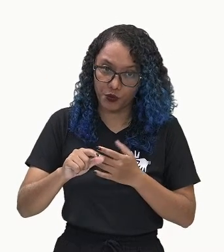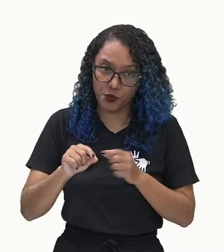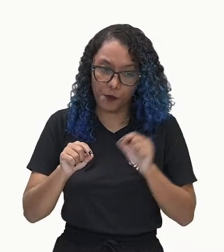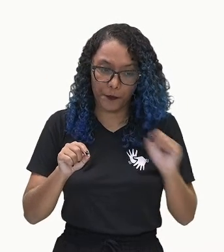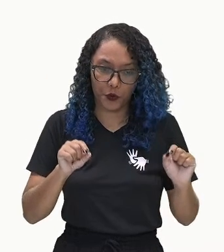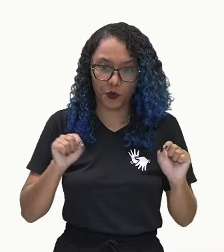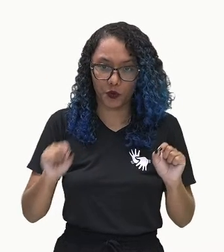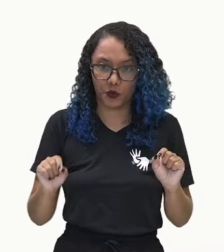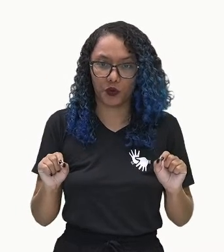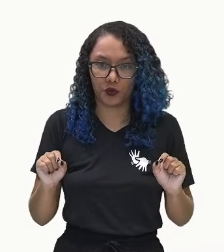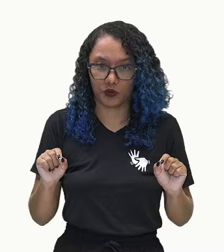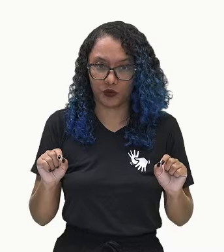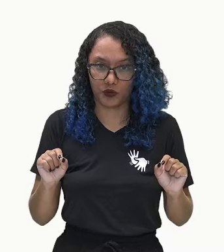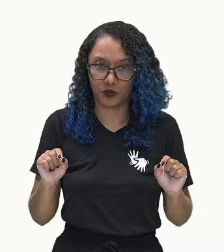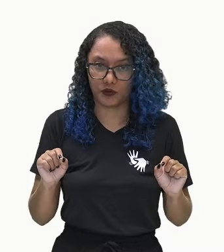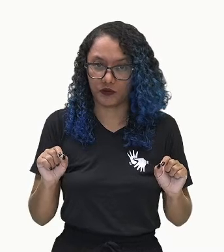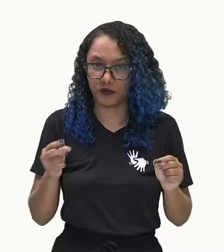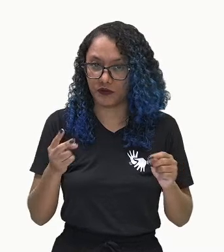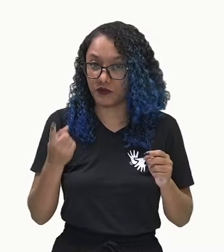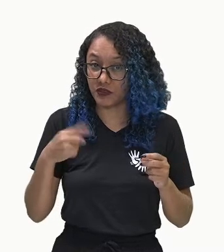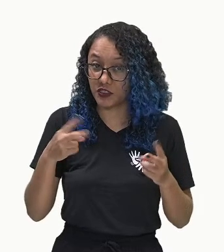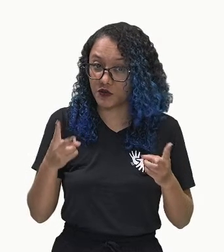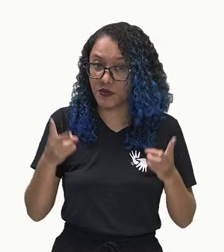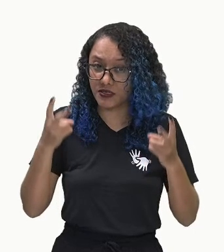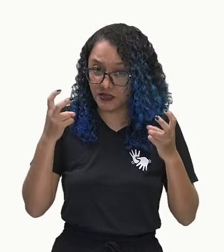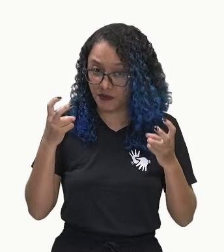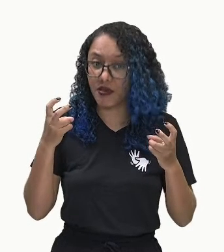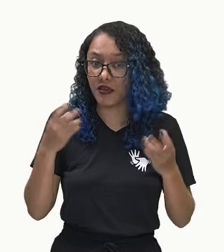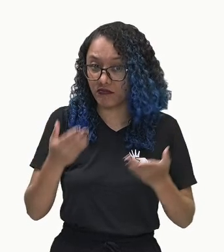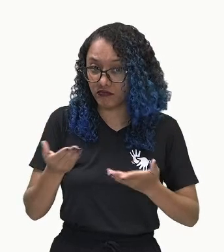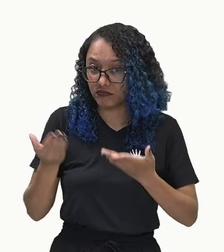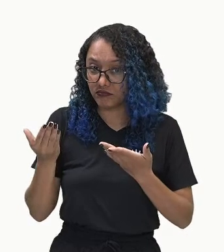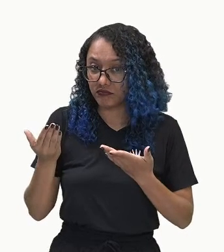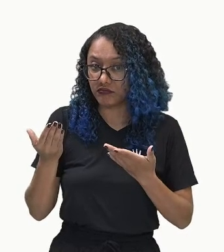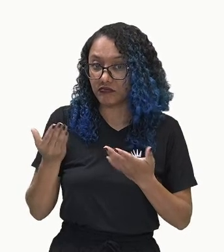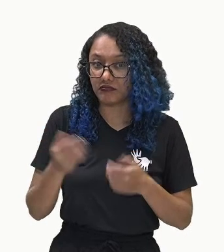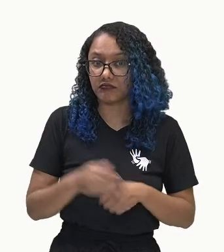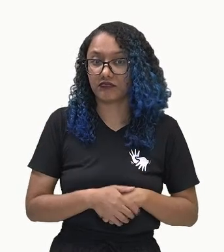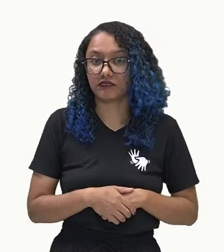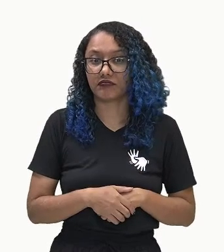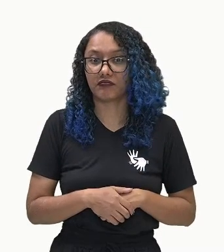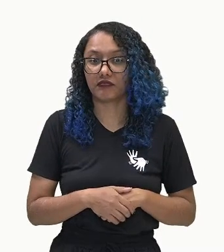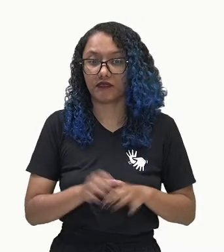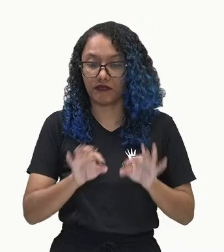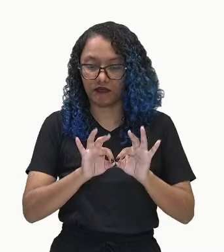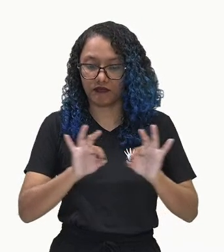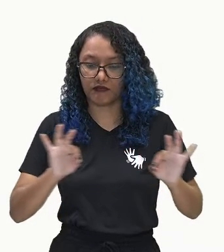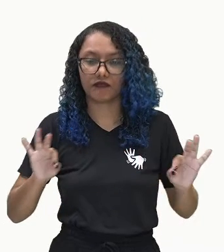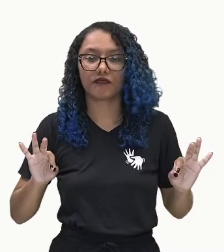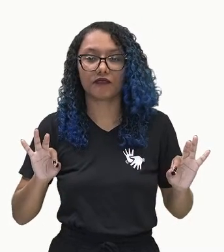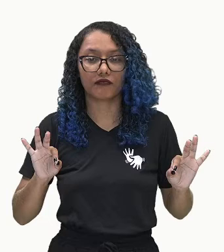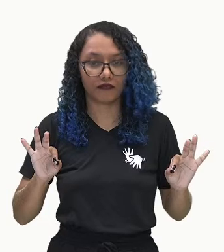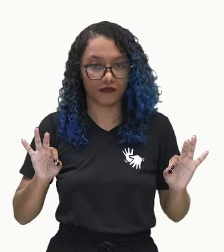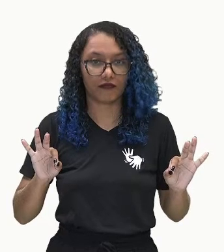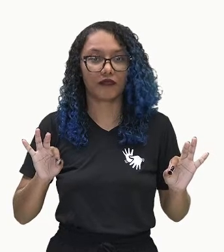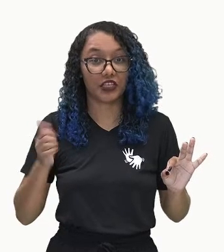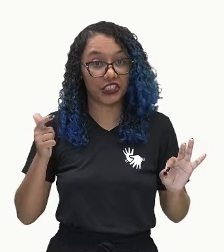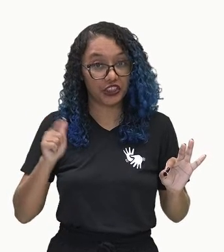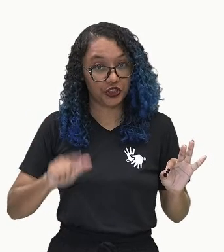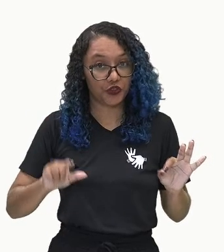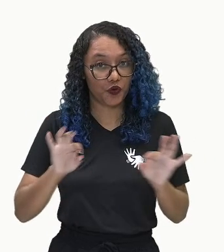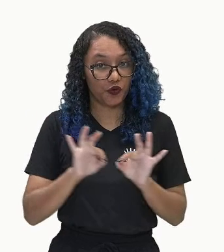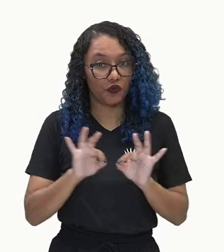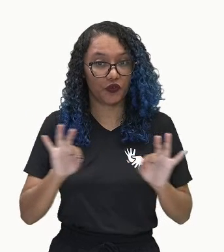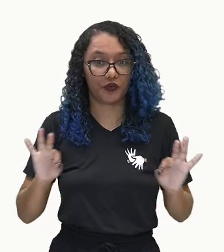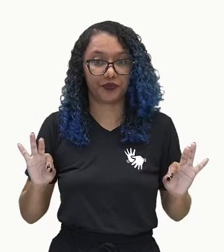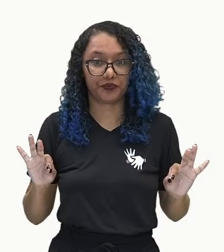dois pontos, eles estão distanciados um do outro na horizontal. E para isso, você percebe,